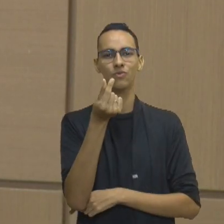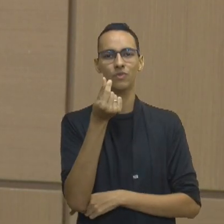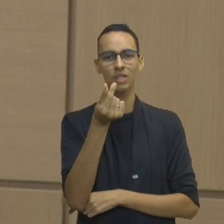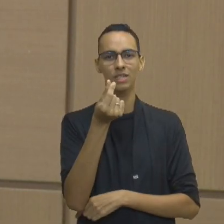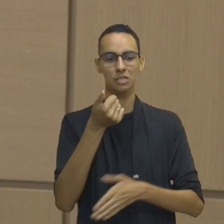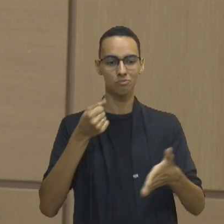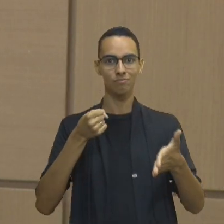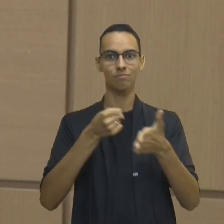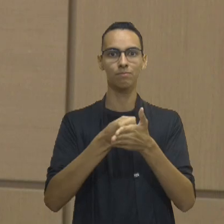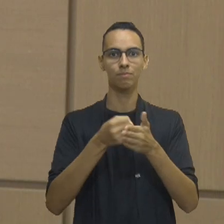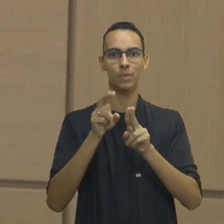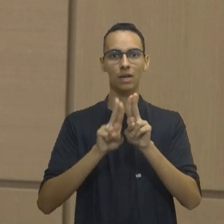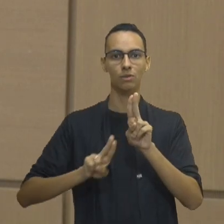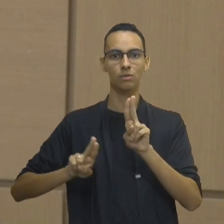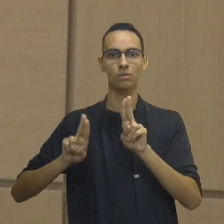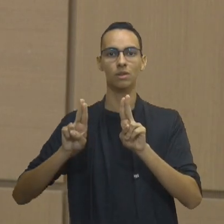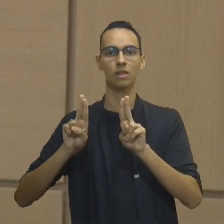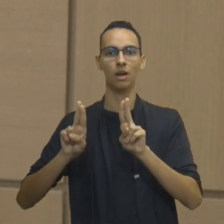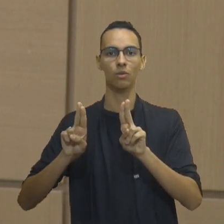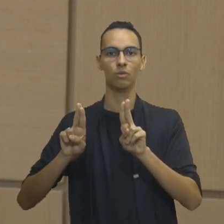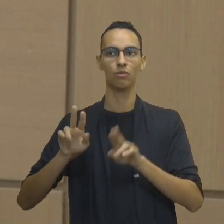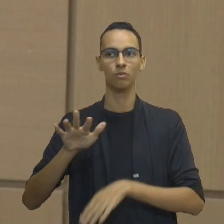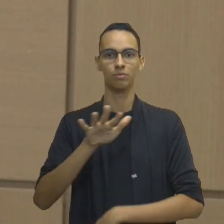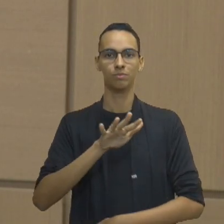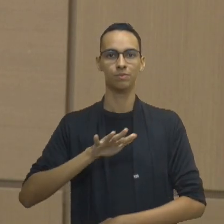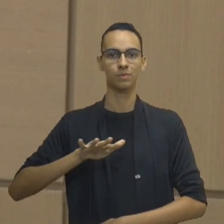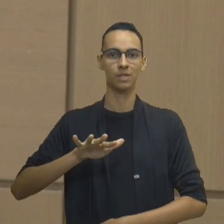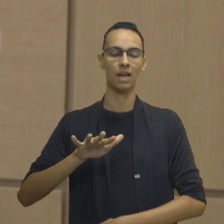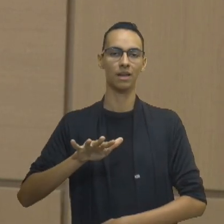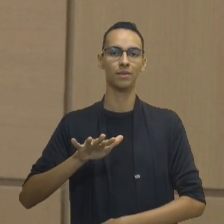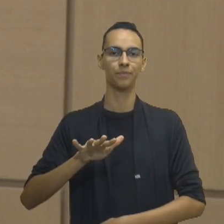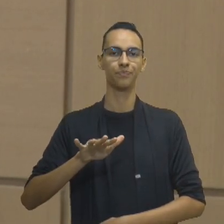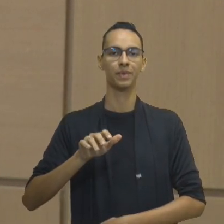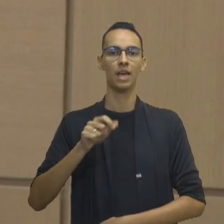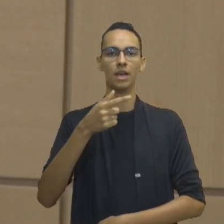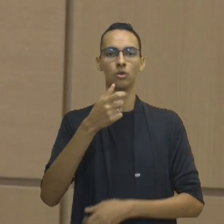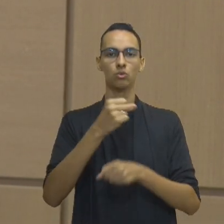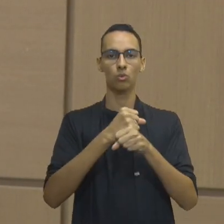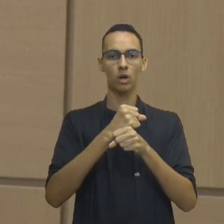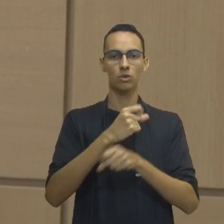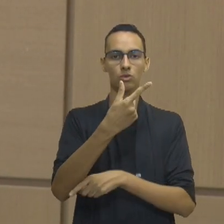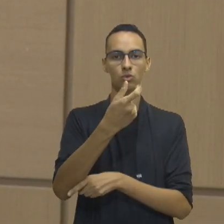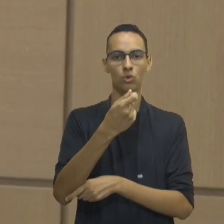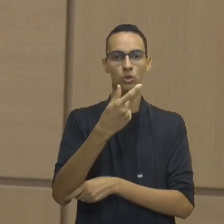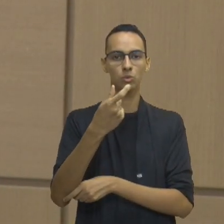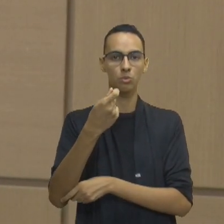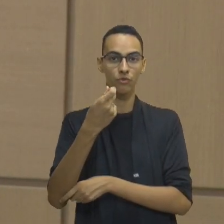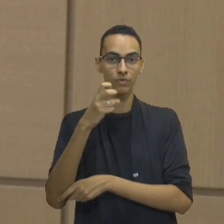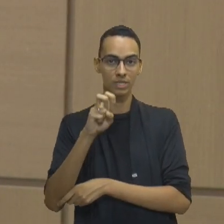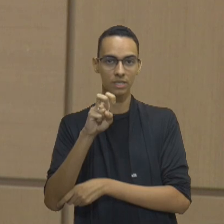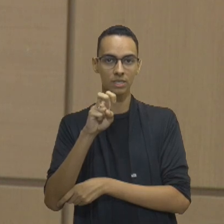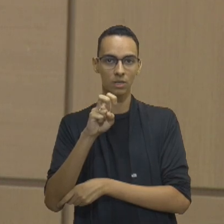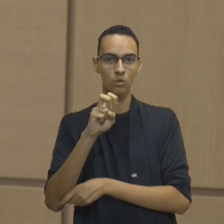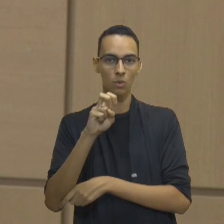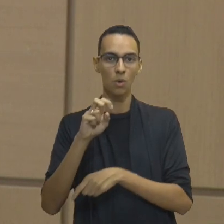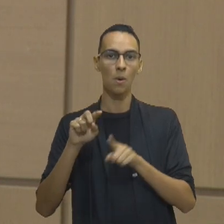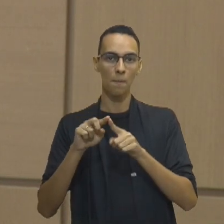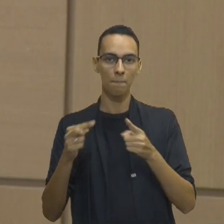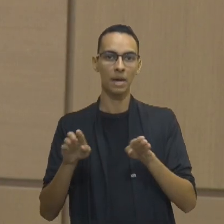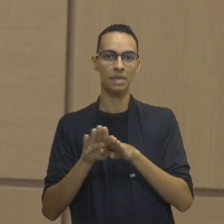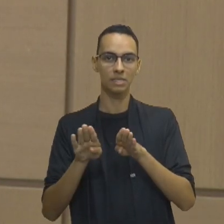o impacto, sobretudo, da LOA 2025, mas outros impactos sobre o orçamento da